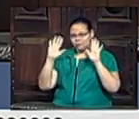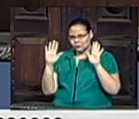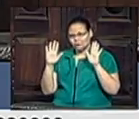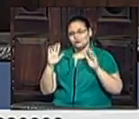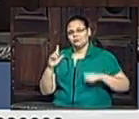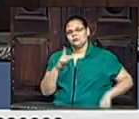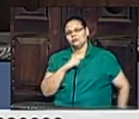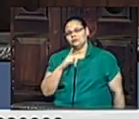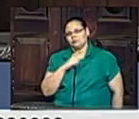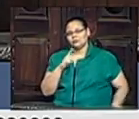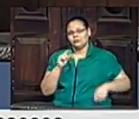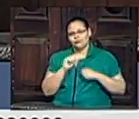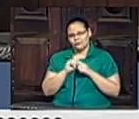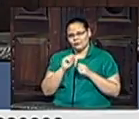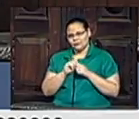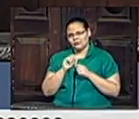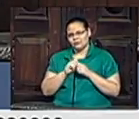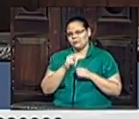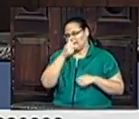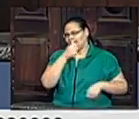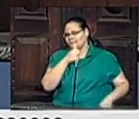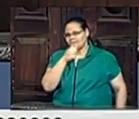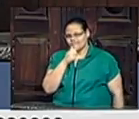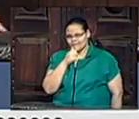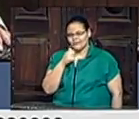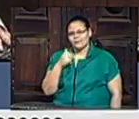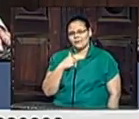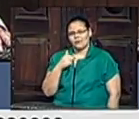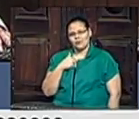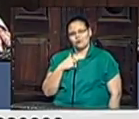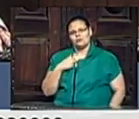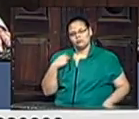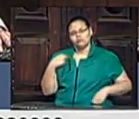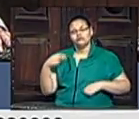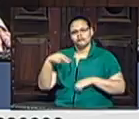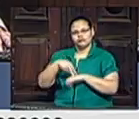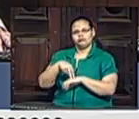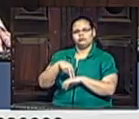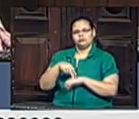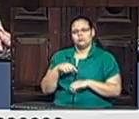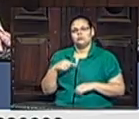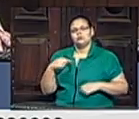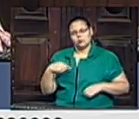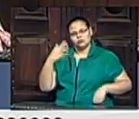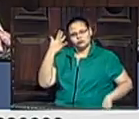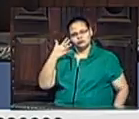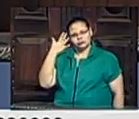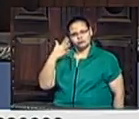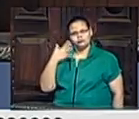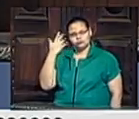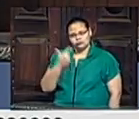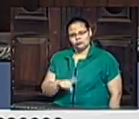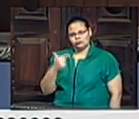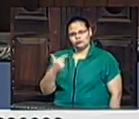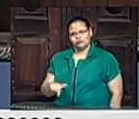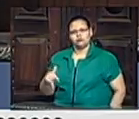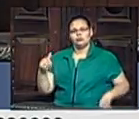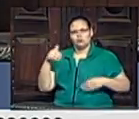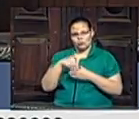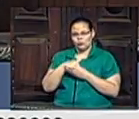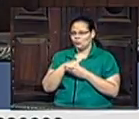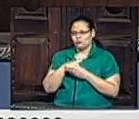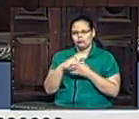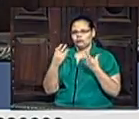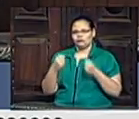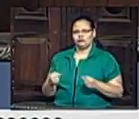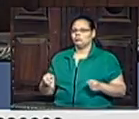de quem tem que fazer o maior sacrifício, eu me coloco aqui nessa tribuna mais uma vez, votando